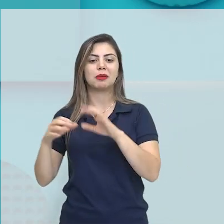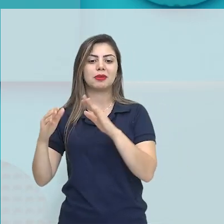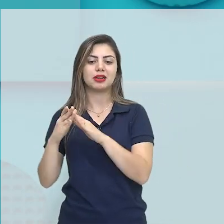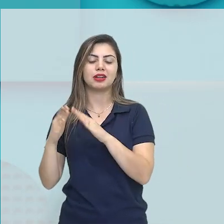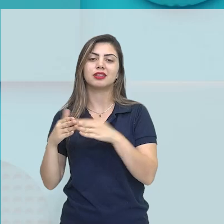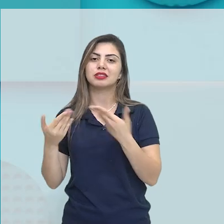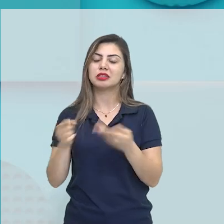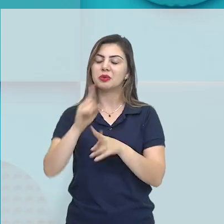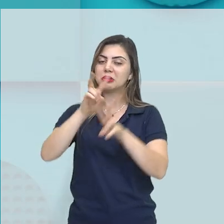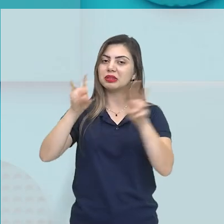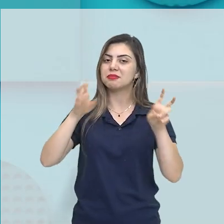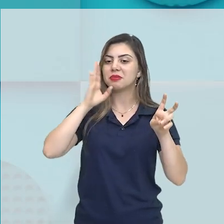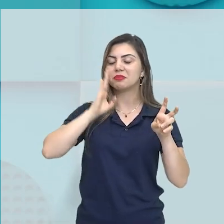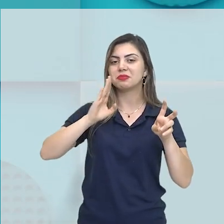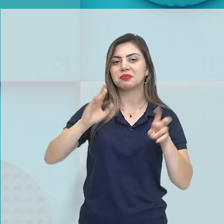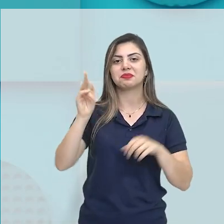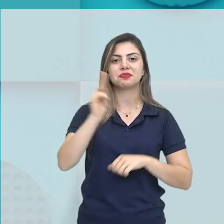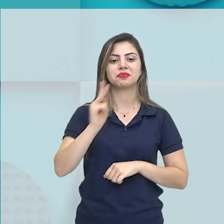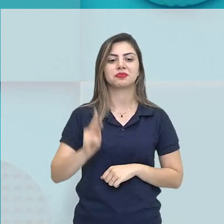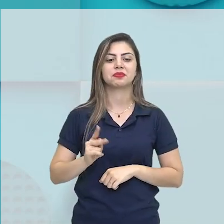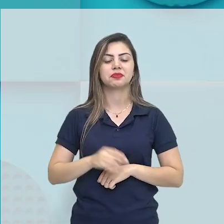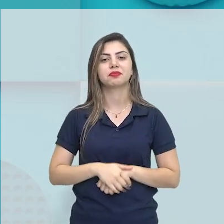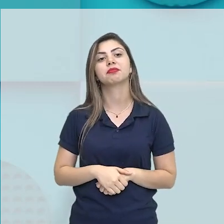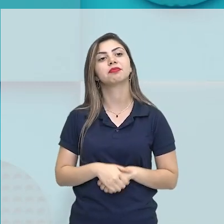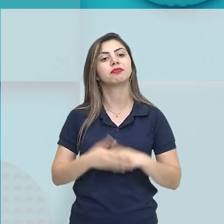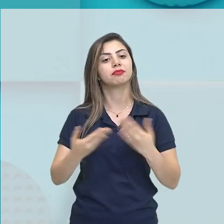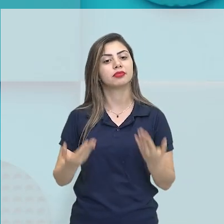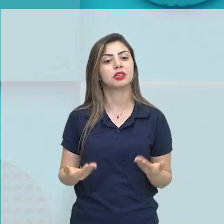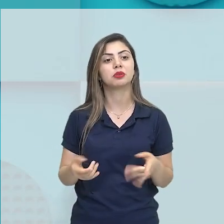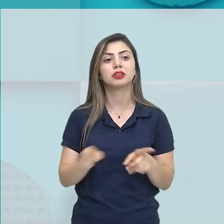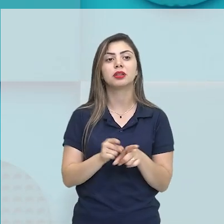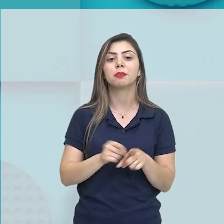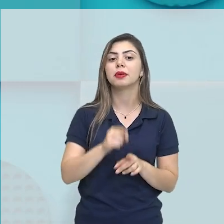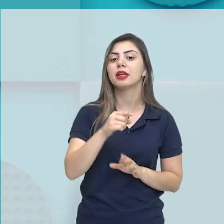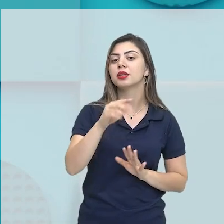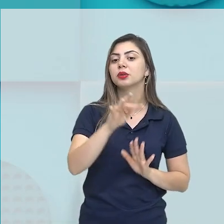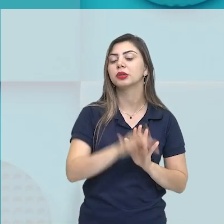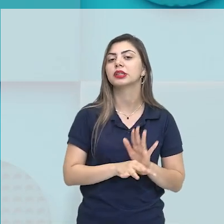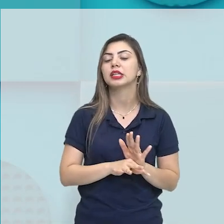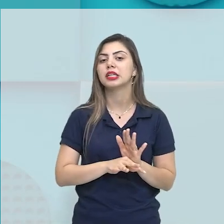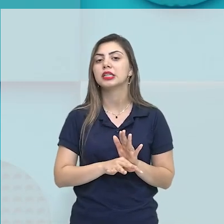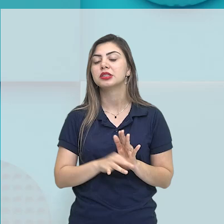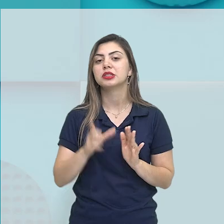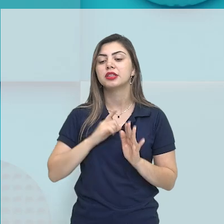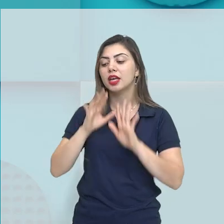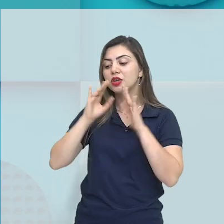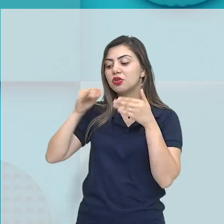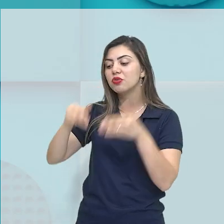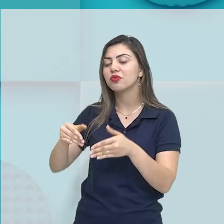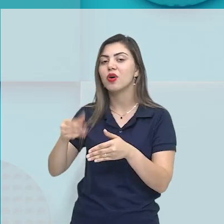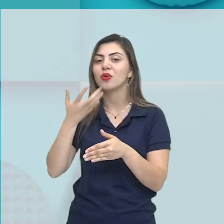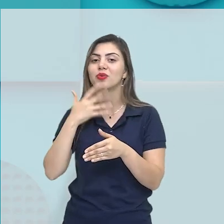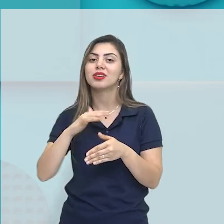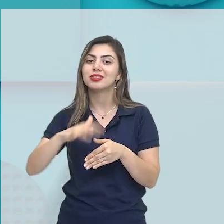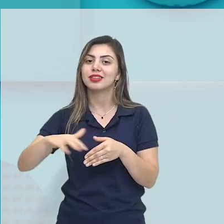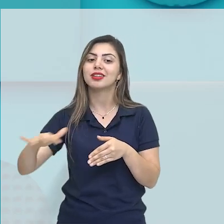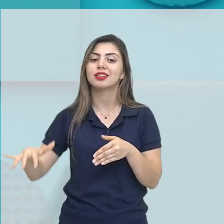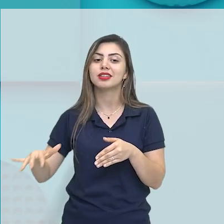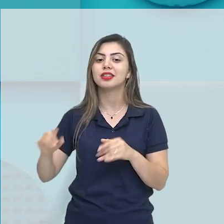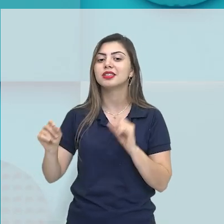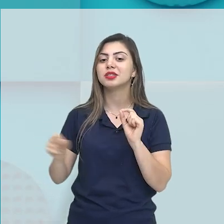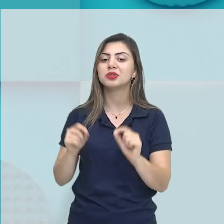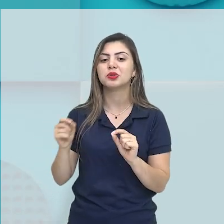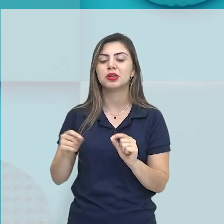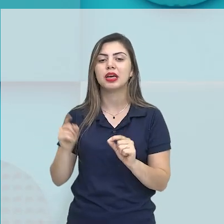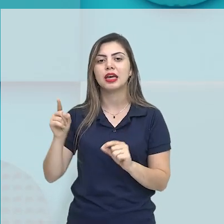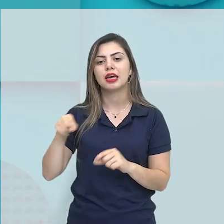temas centrais da história. E por último, nós temos também que esse texto ele busca trazer para o público infantil a